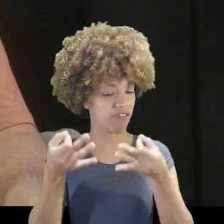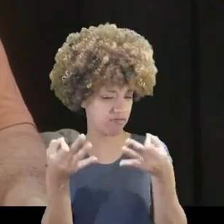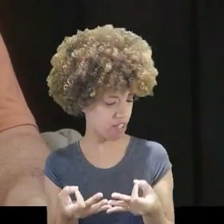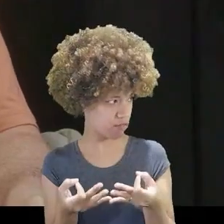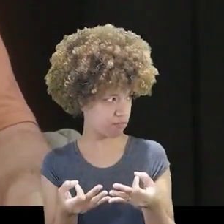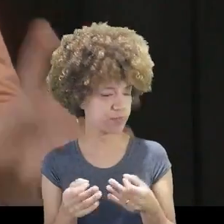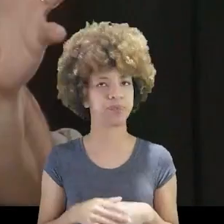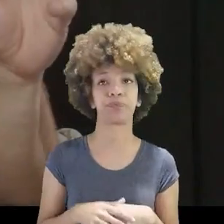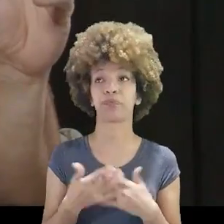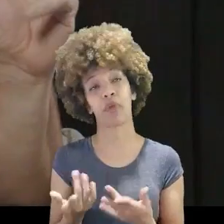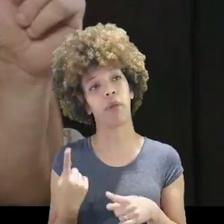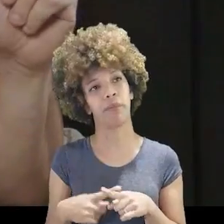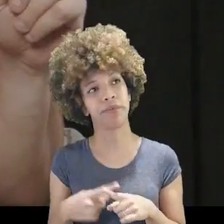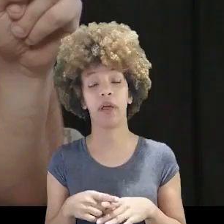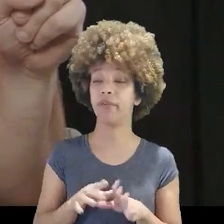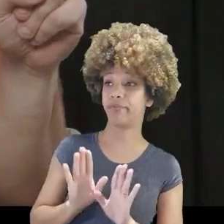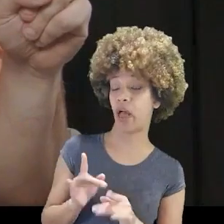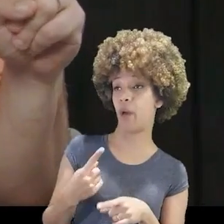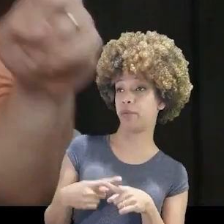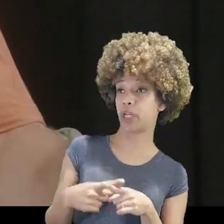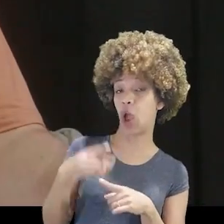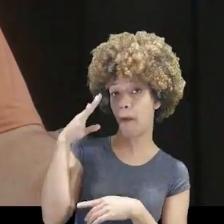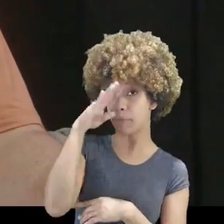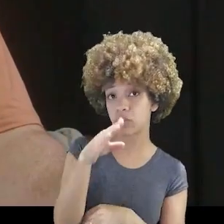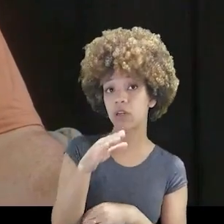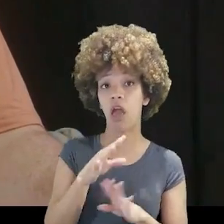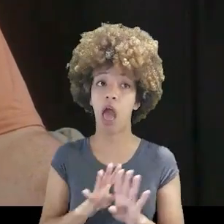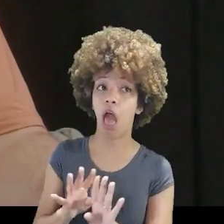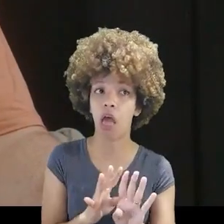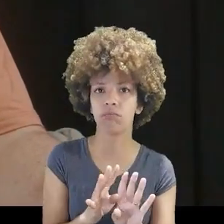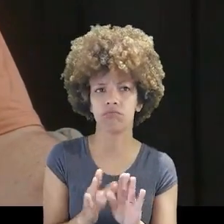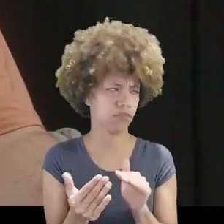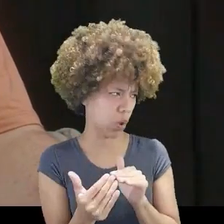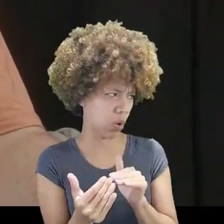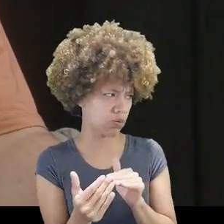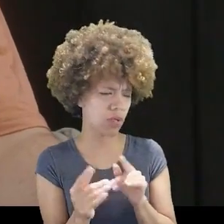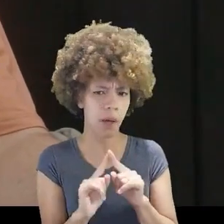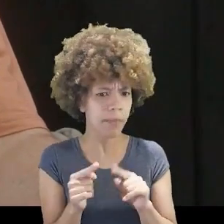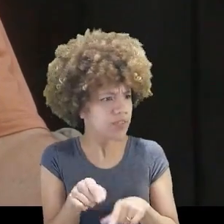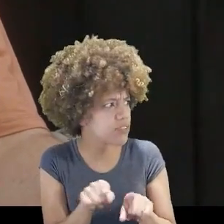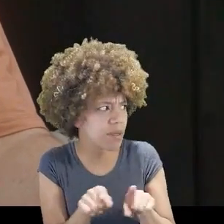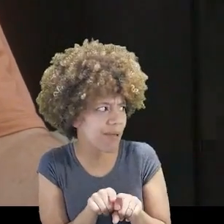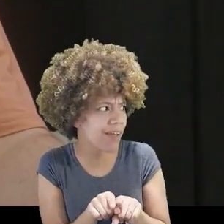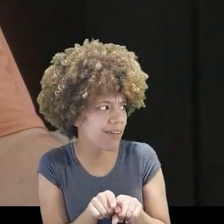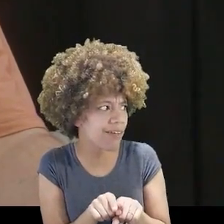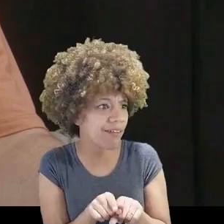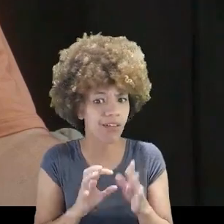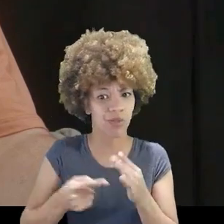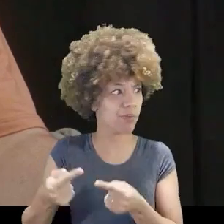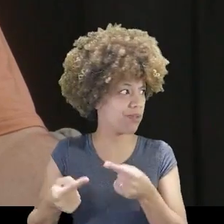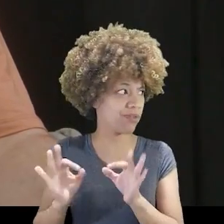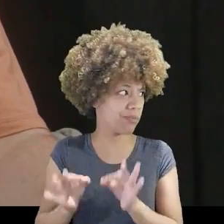correto de que a galera fala assim não o bolsonaro Isto é gado concordo mas você também é querida você